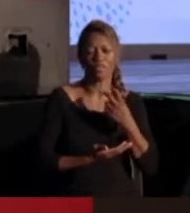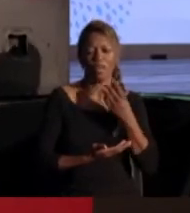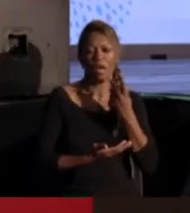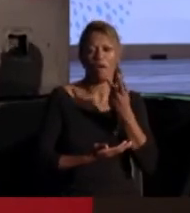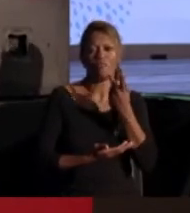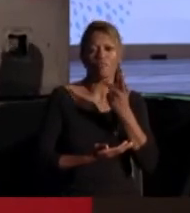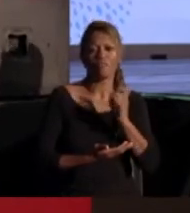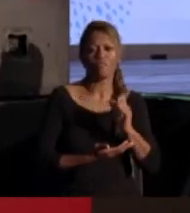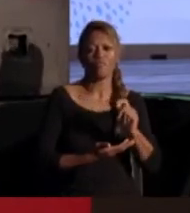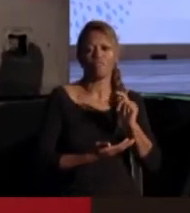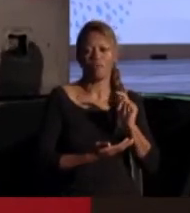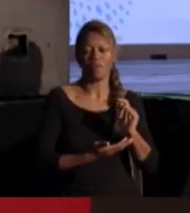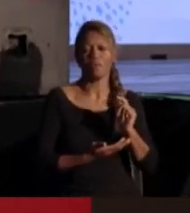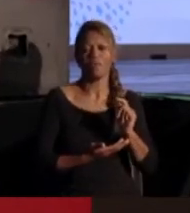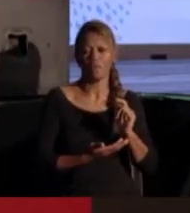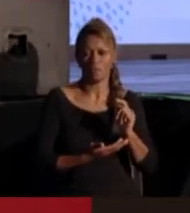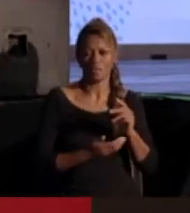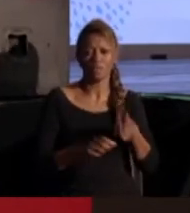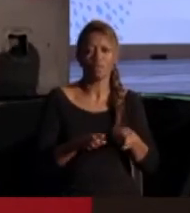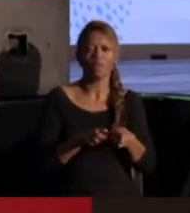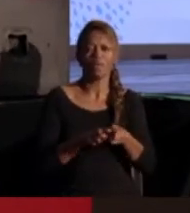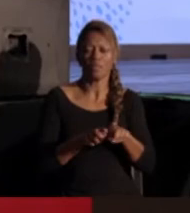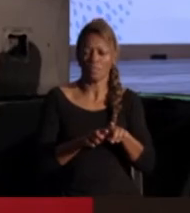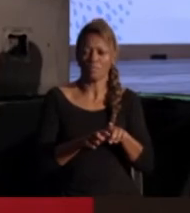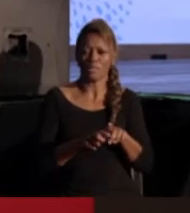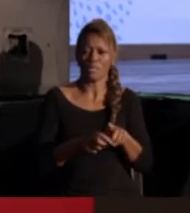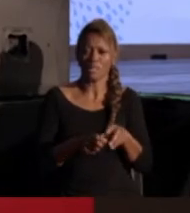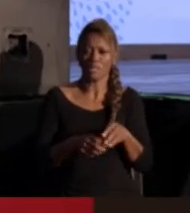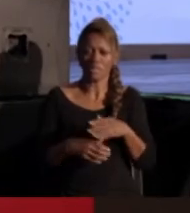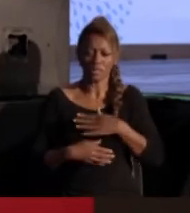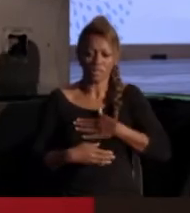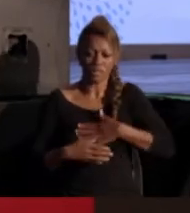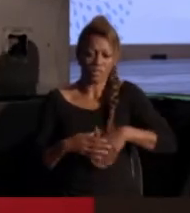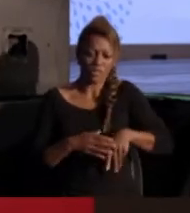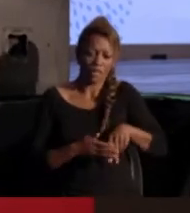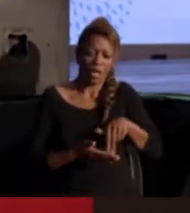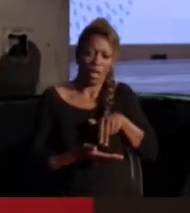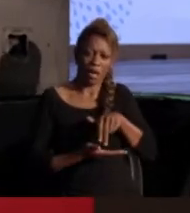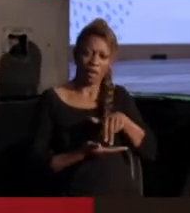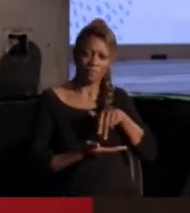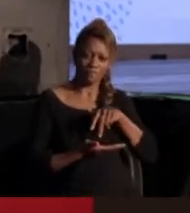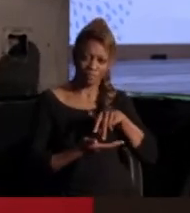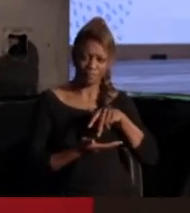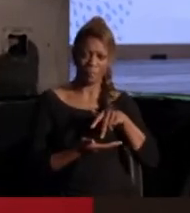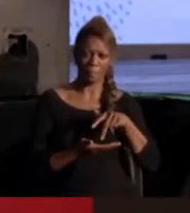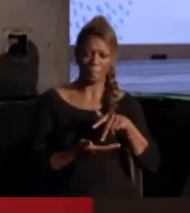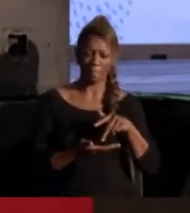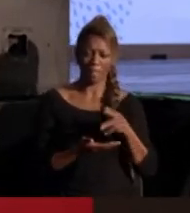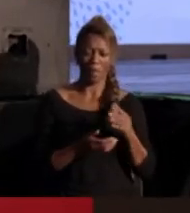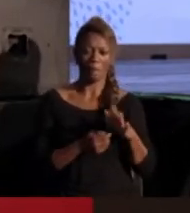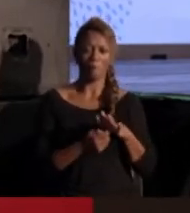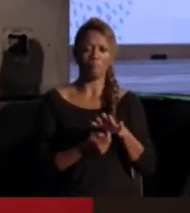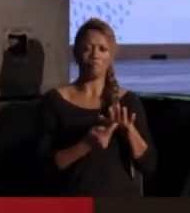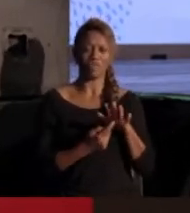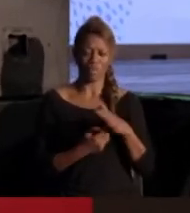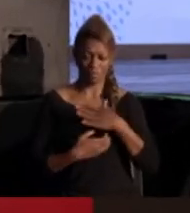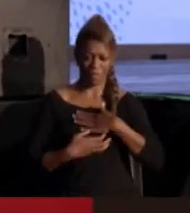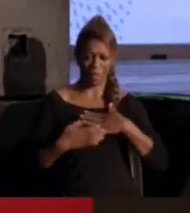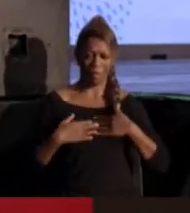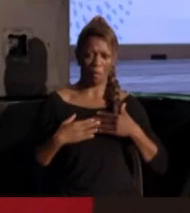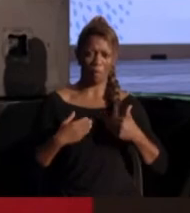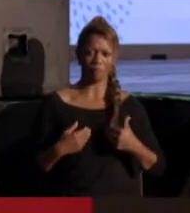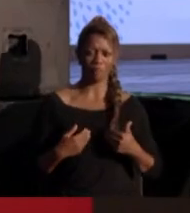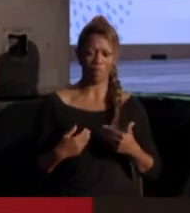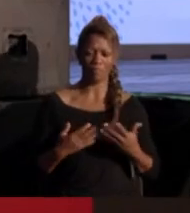é produção, é consumo. Há também um sensualismo, porque nós podemos, é prazeroso quando